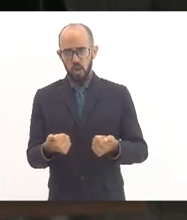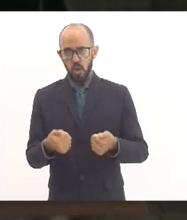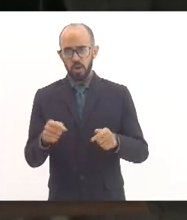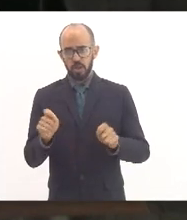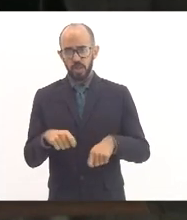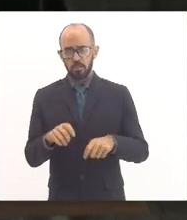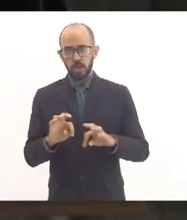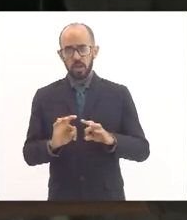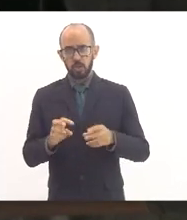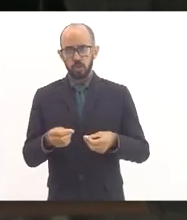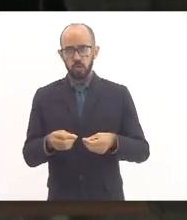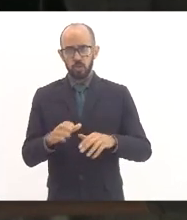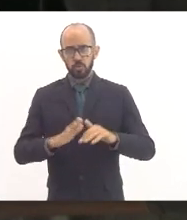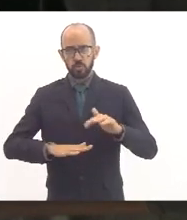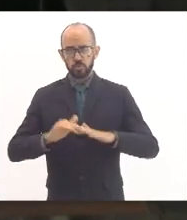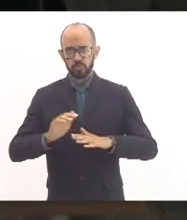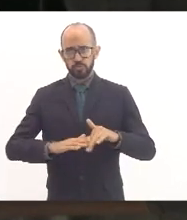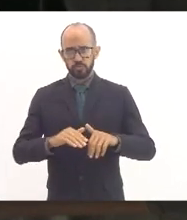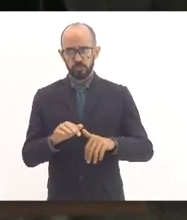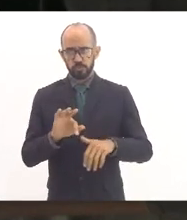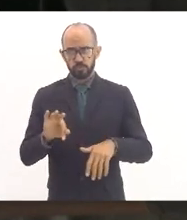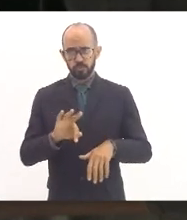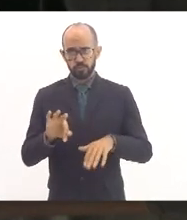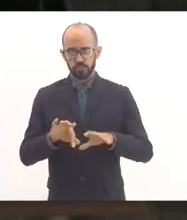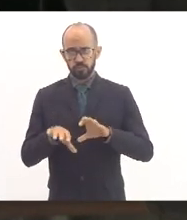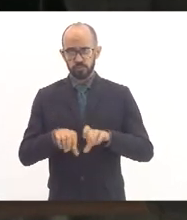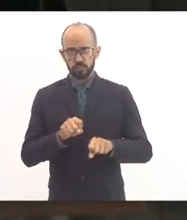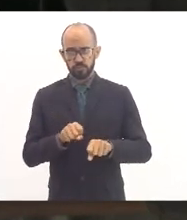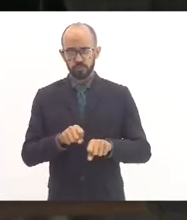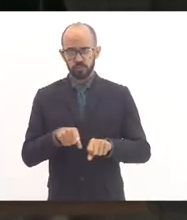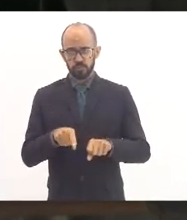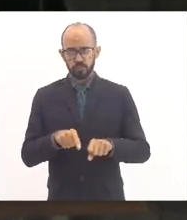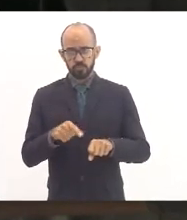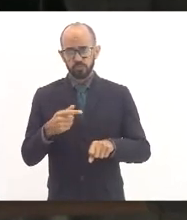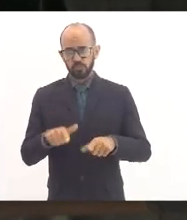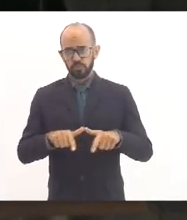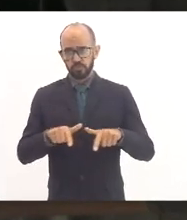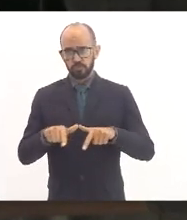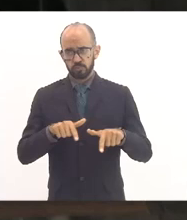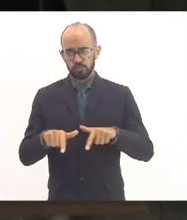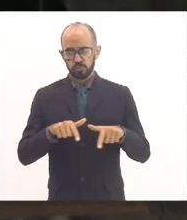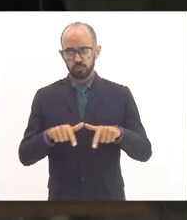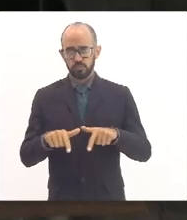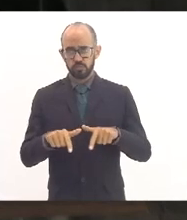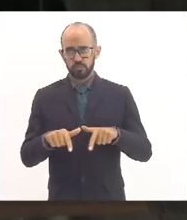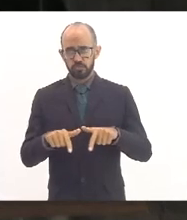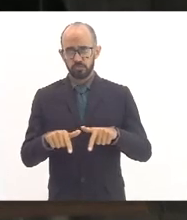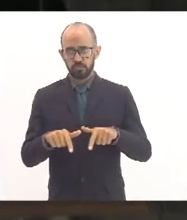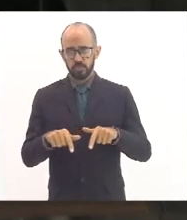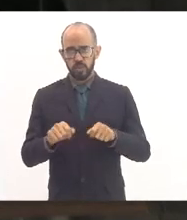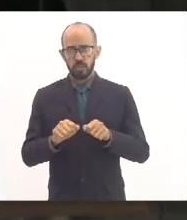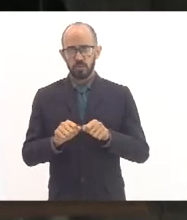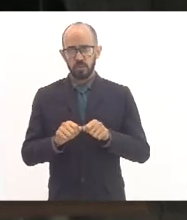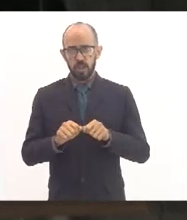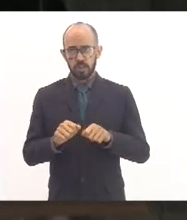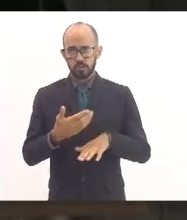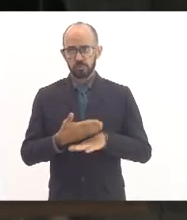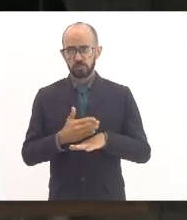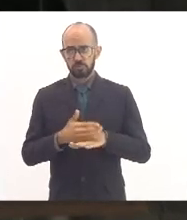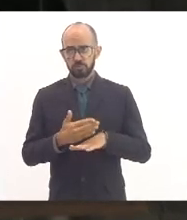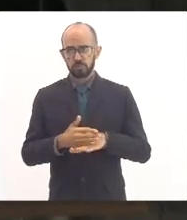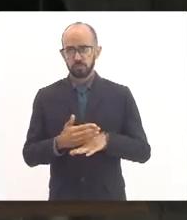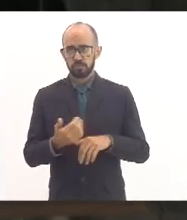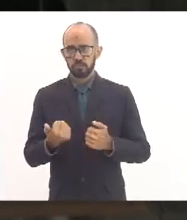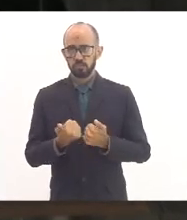todos os cargos de ingressos de nível superior da ativa em atividade exerçam o cargo de